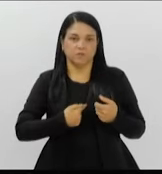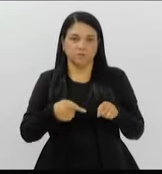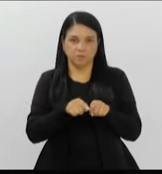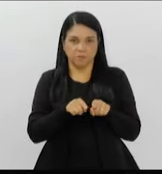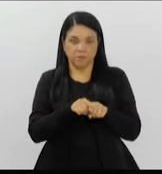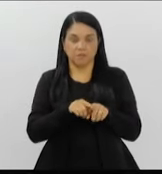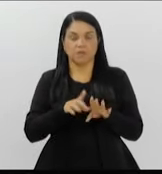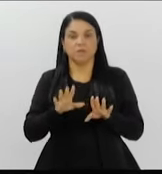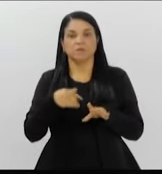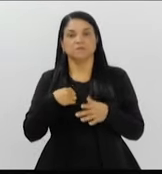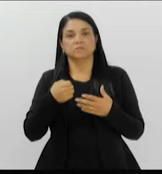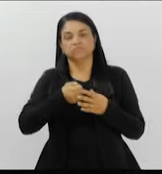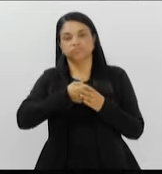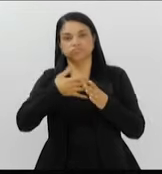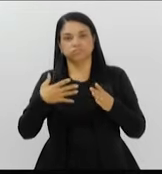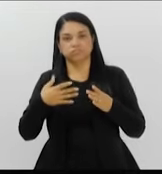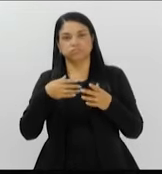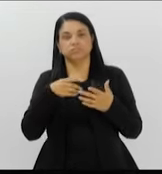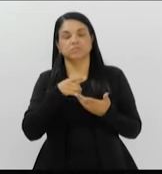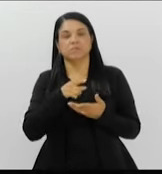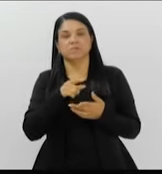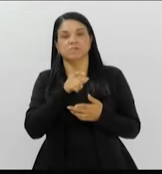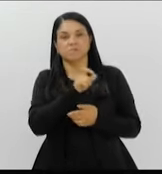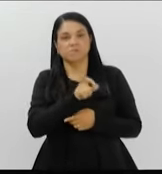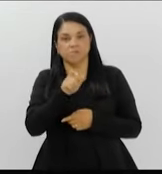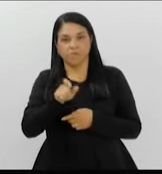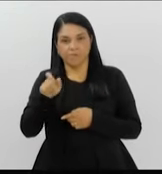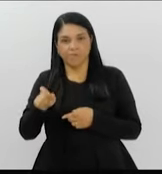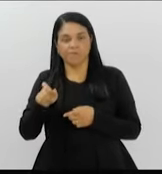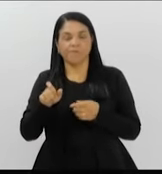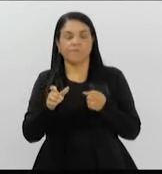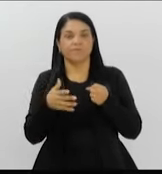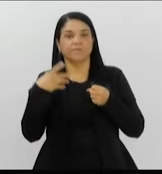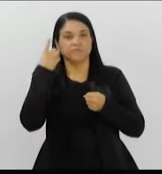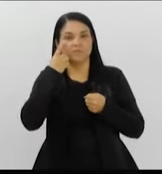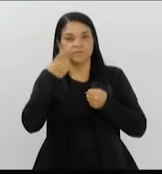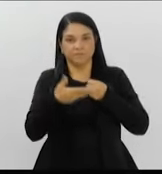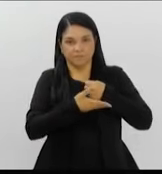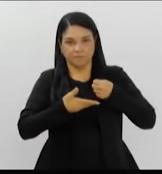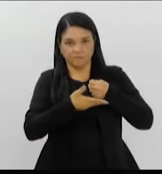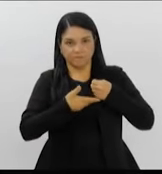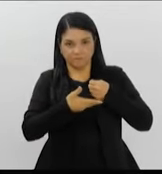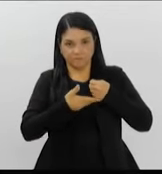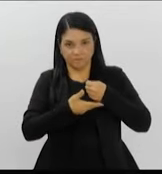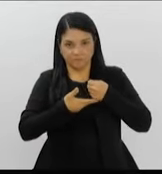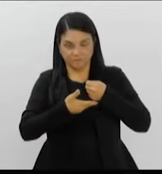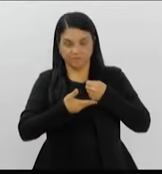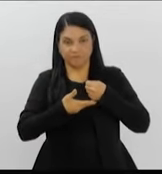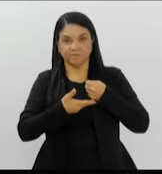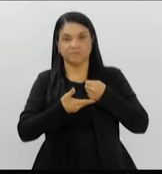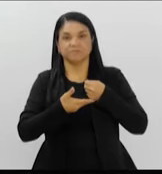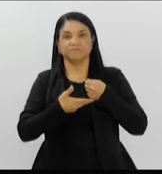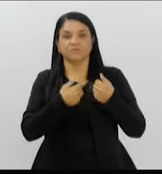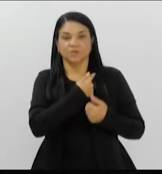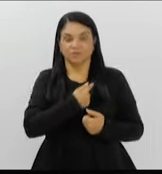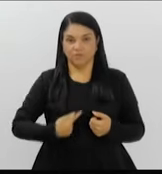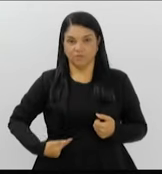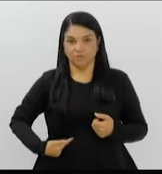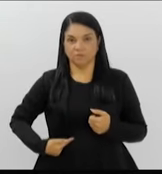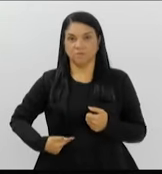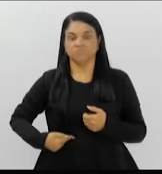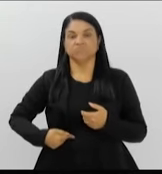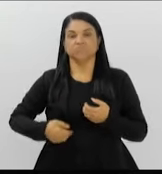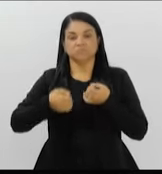adjetivos qualificativos dos mandatários da base do governo foram muito mais carregadas até do